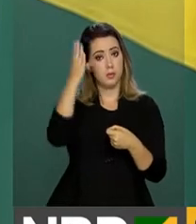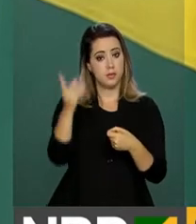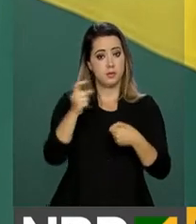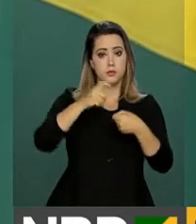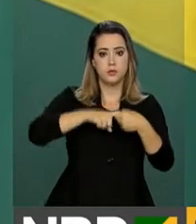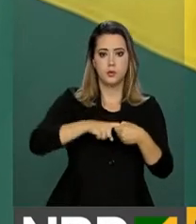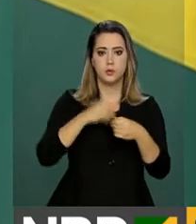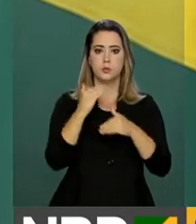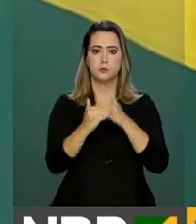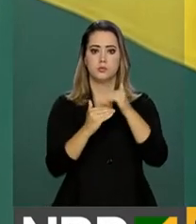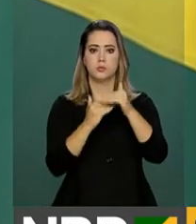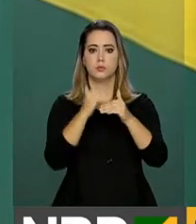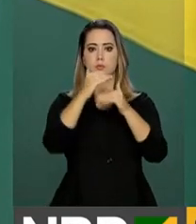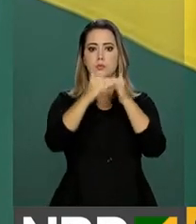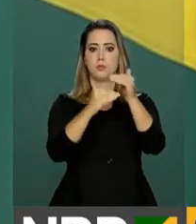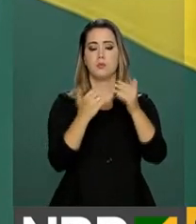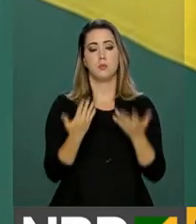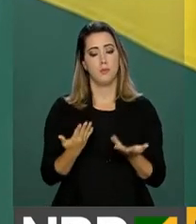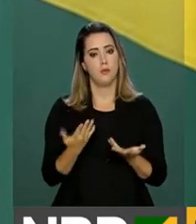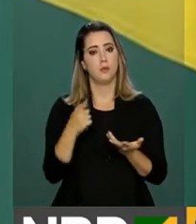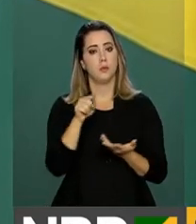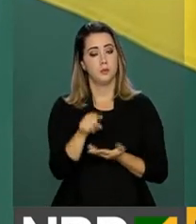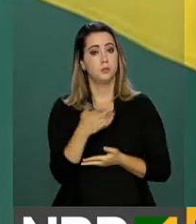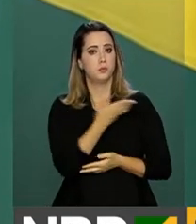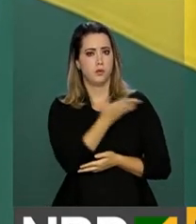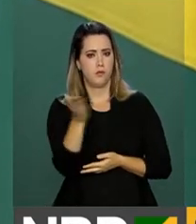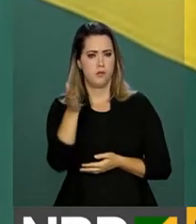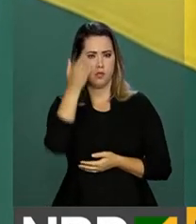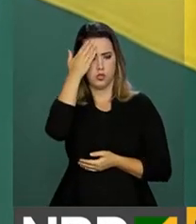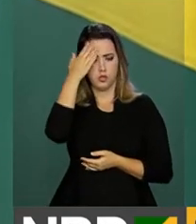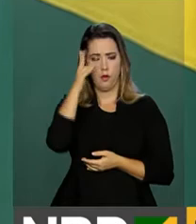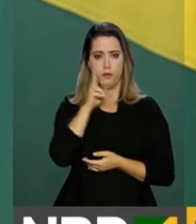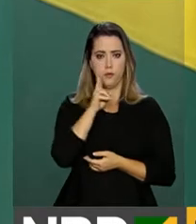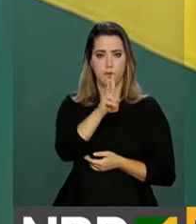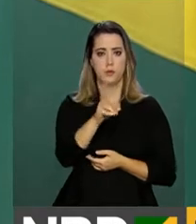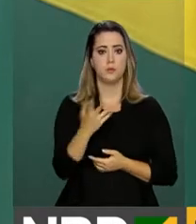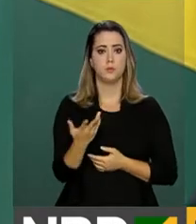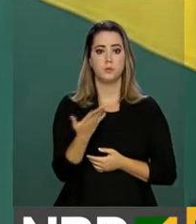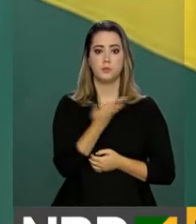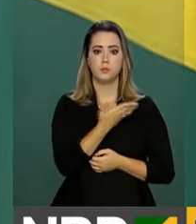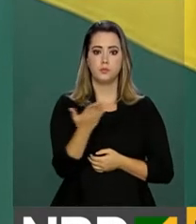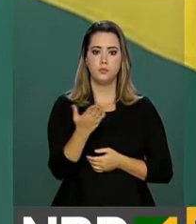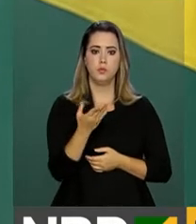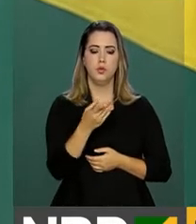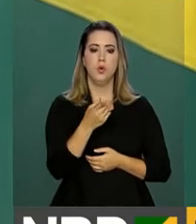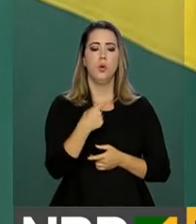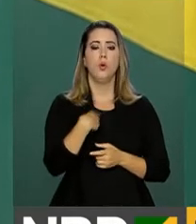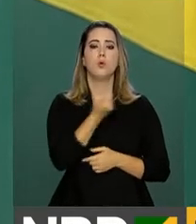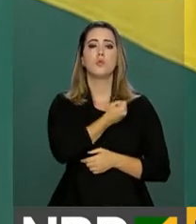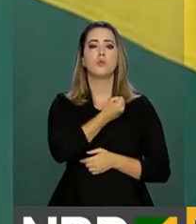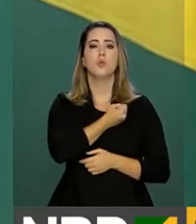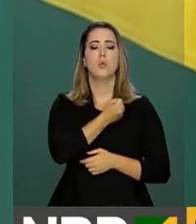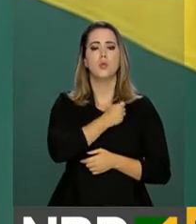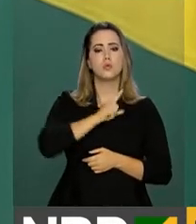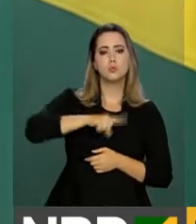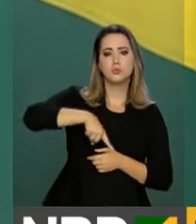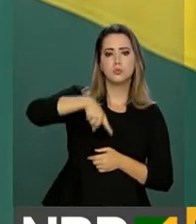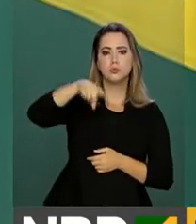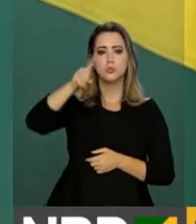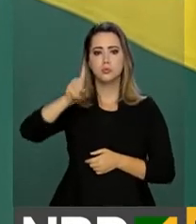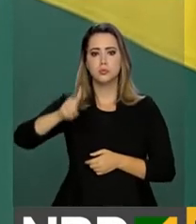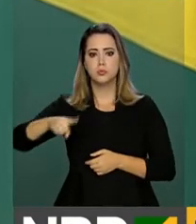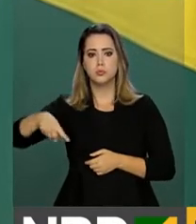tanto o brasil voltou que os senhores têm acompanhado os índices destes últimos